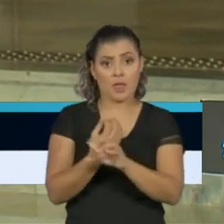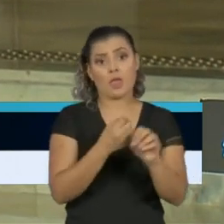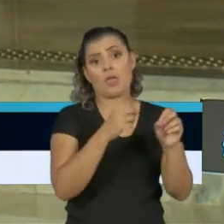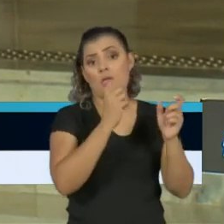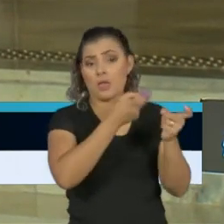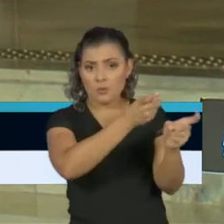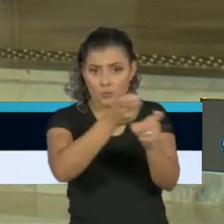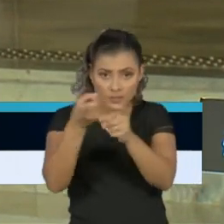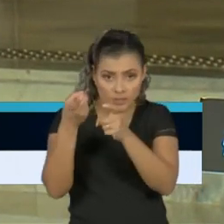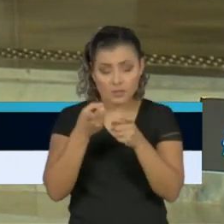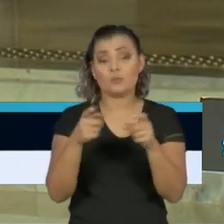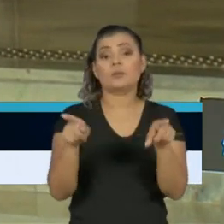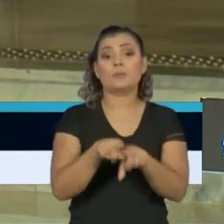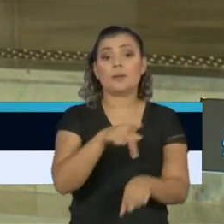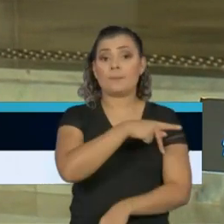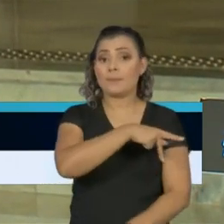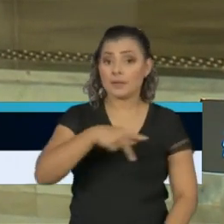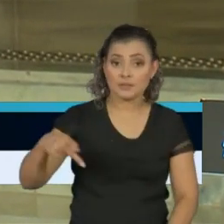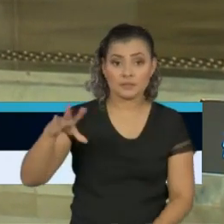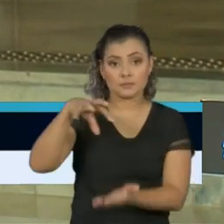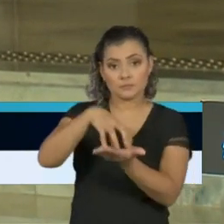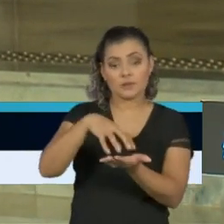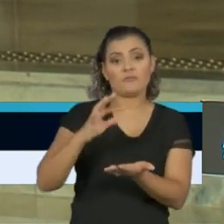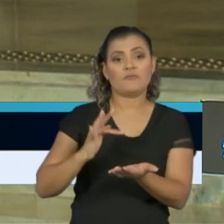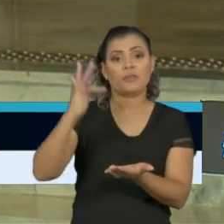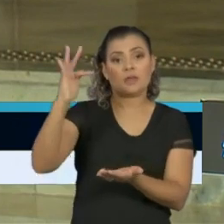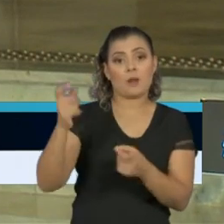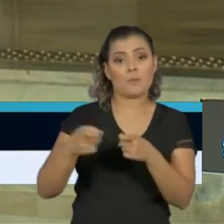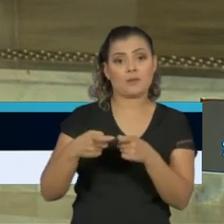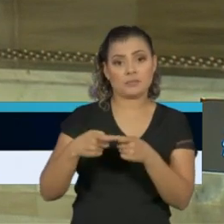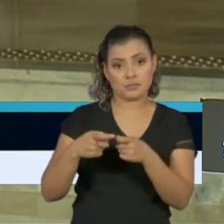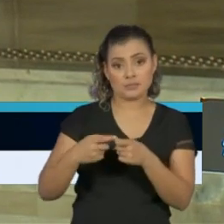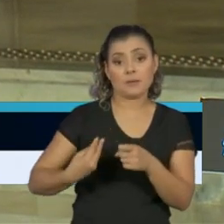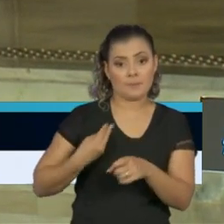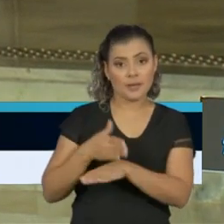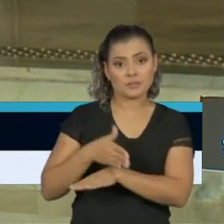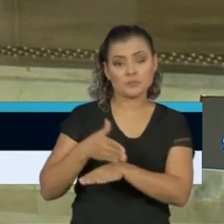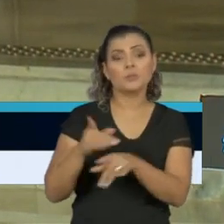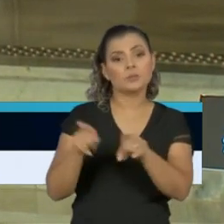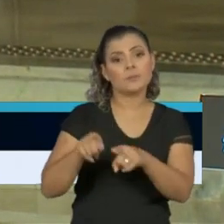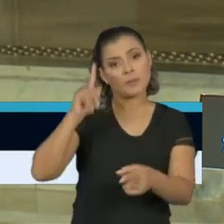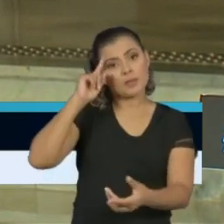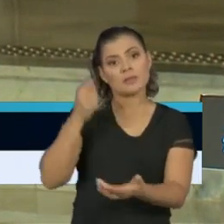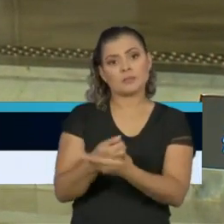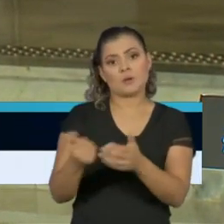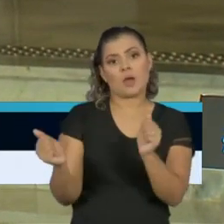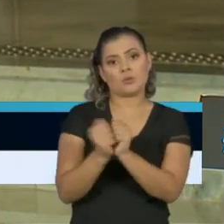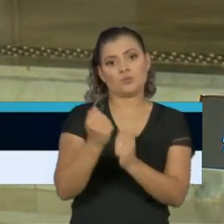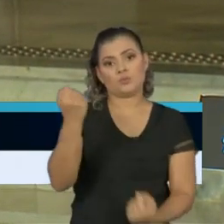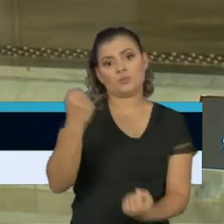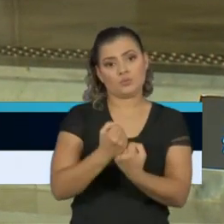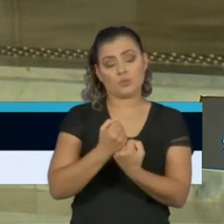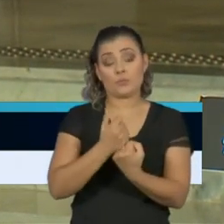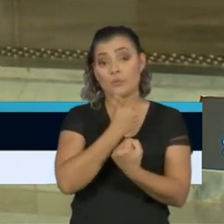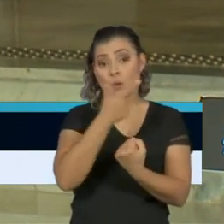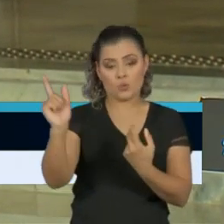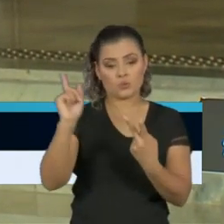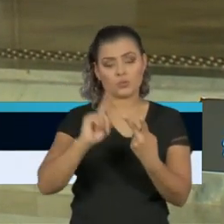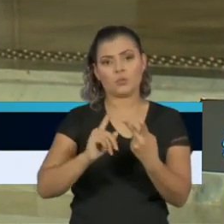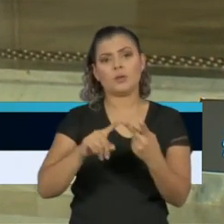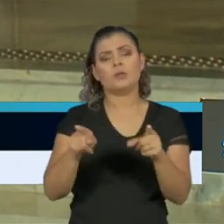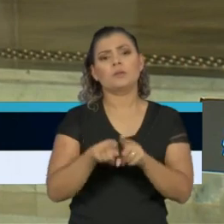também presente o presidente do Conselho Federal de Medicina, que avalizou essa decisão. A outra indicação é